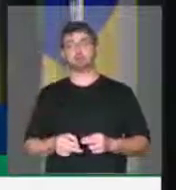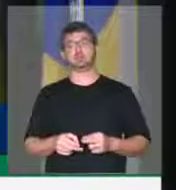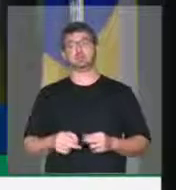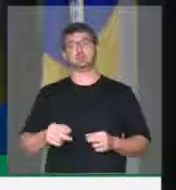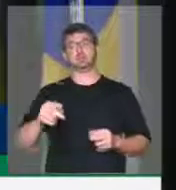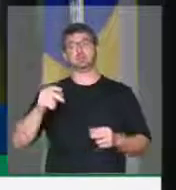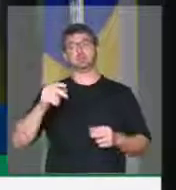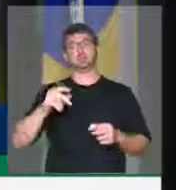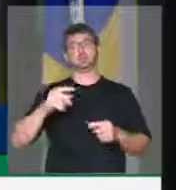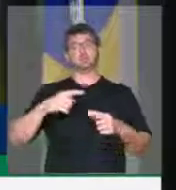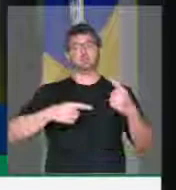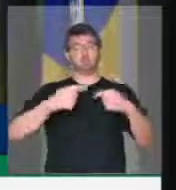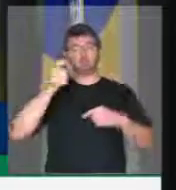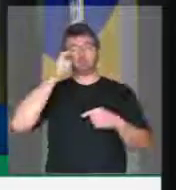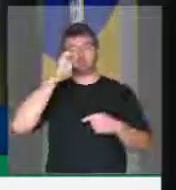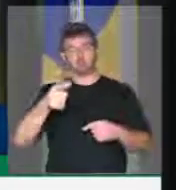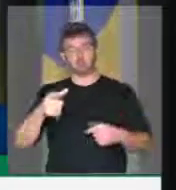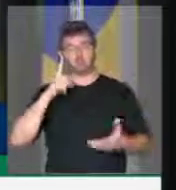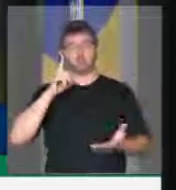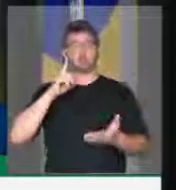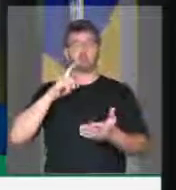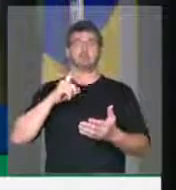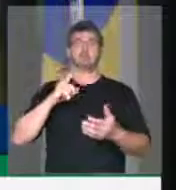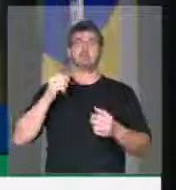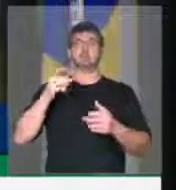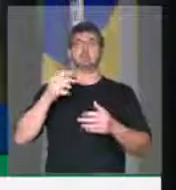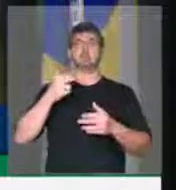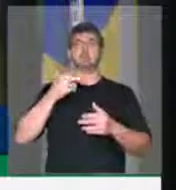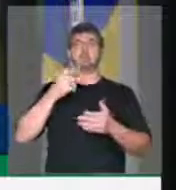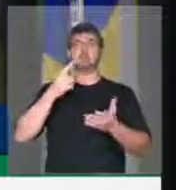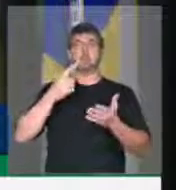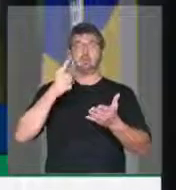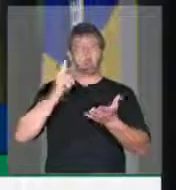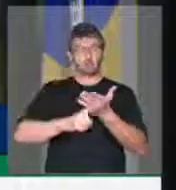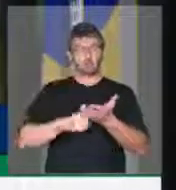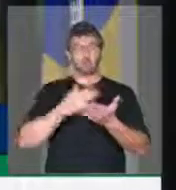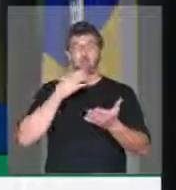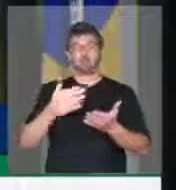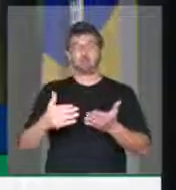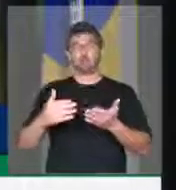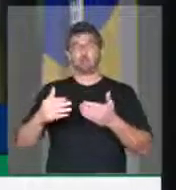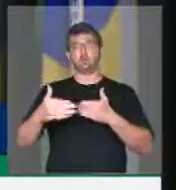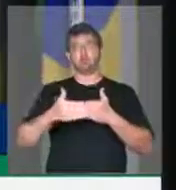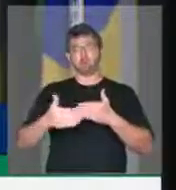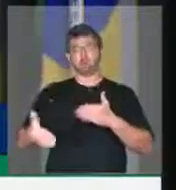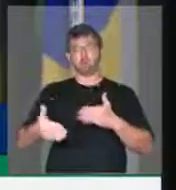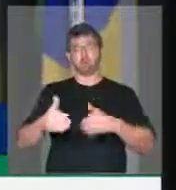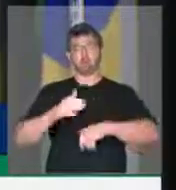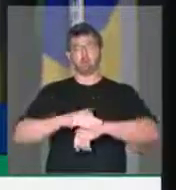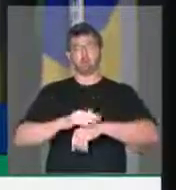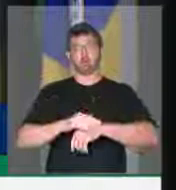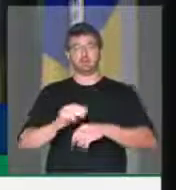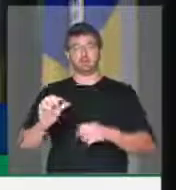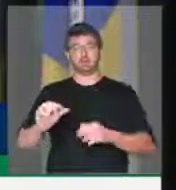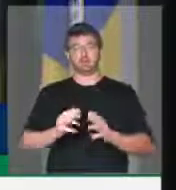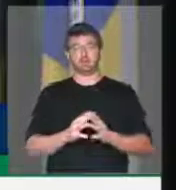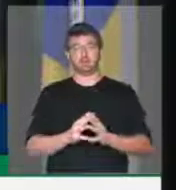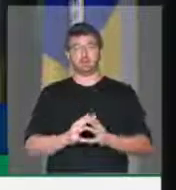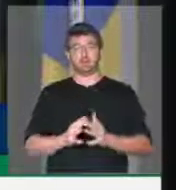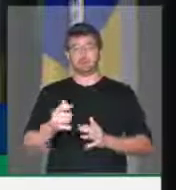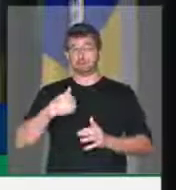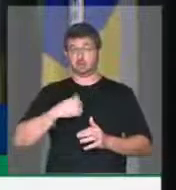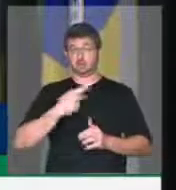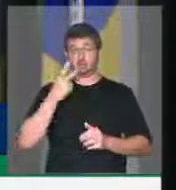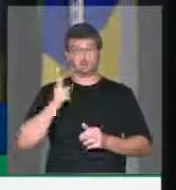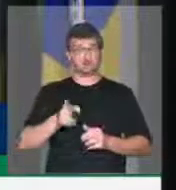interesse político que comprometa a necessária visão de curto prazo. Senhora Presidente, eu tenho dito